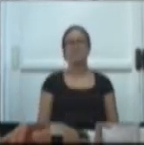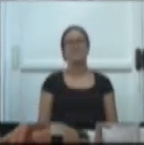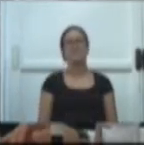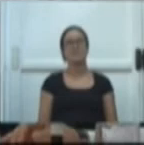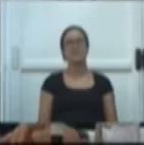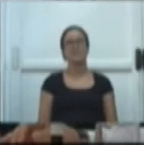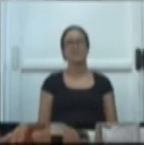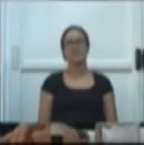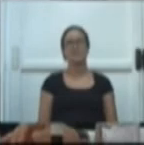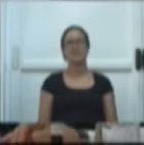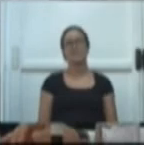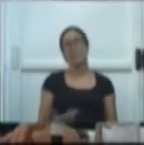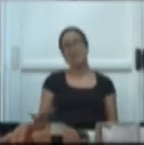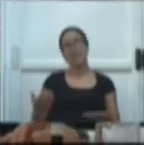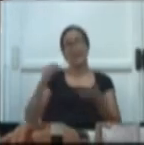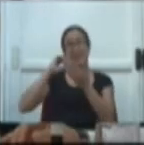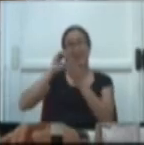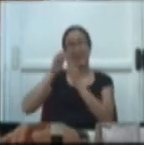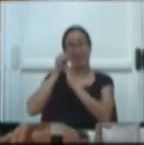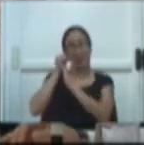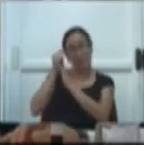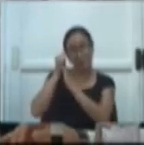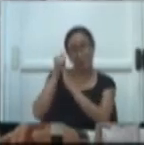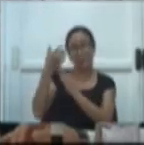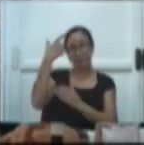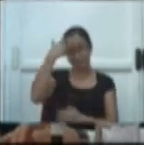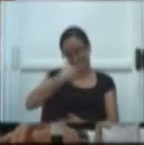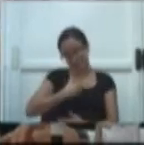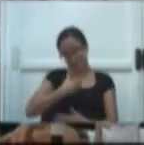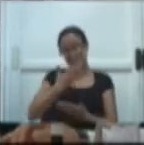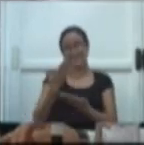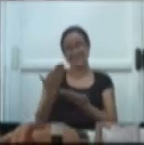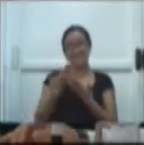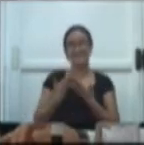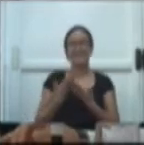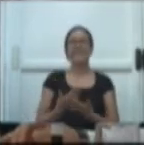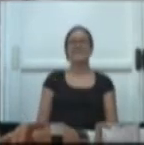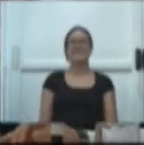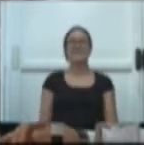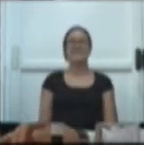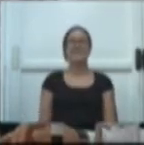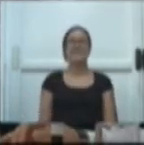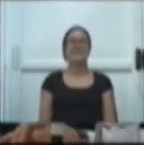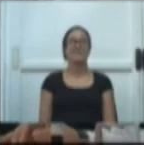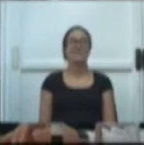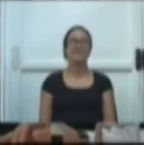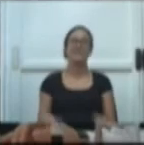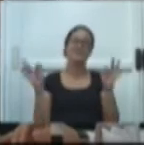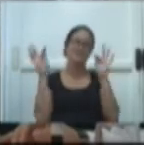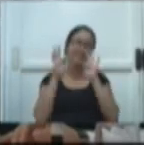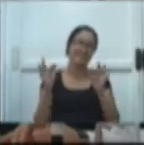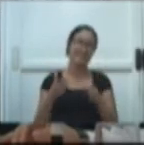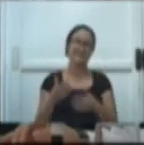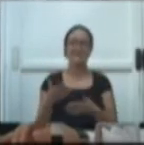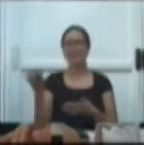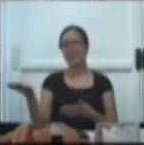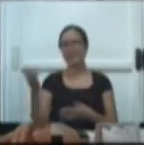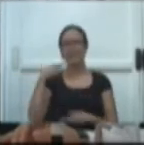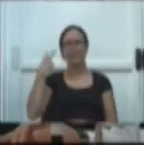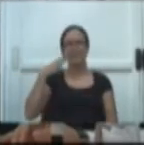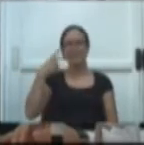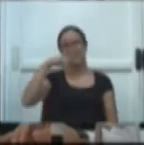por esta homenagem aos senhores vereadores, pastor Newton, vereadora Mayra, todos